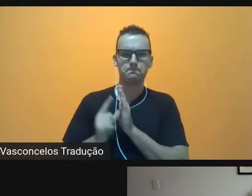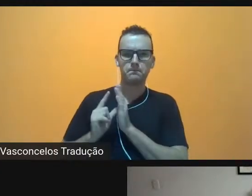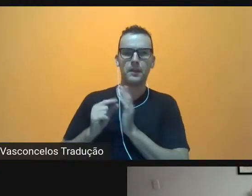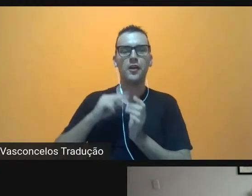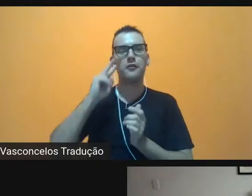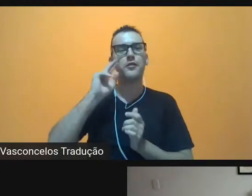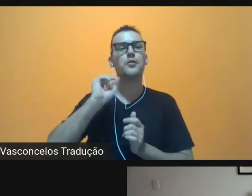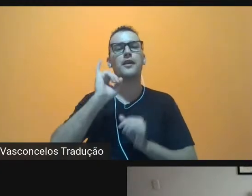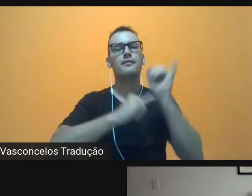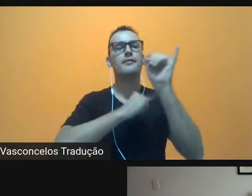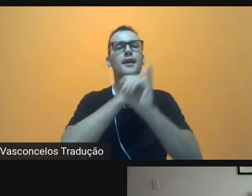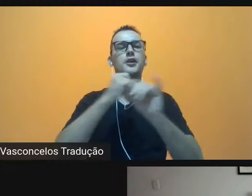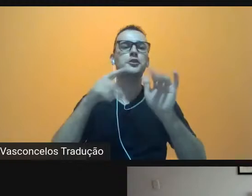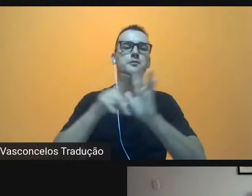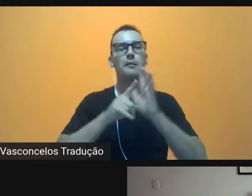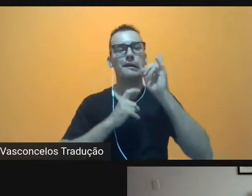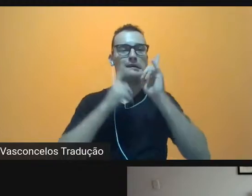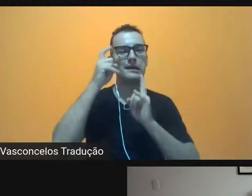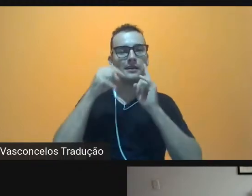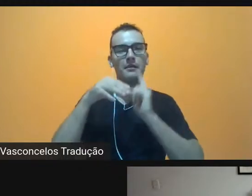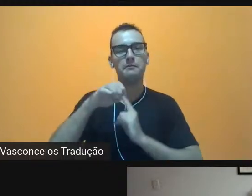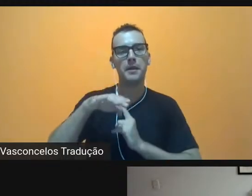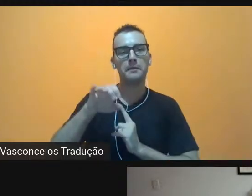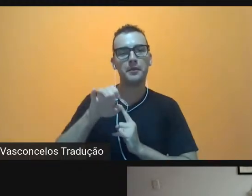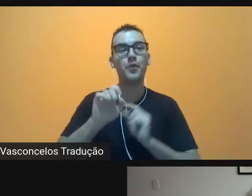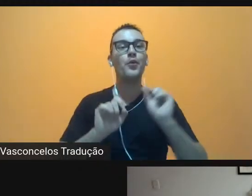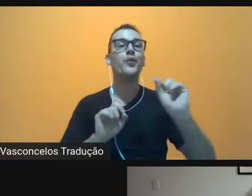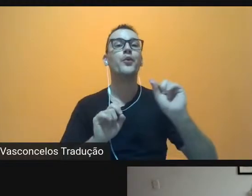na internet falando que